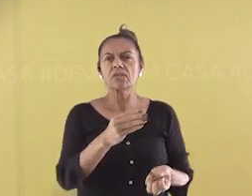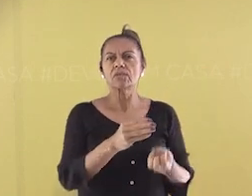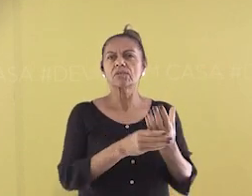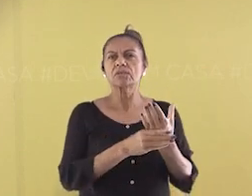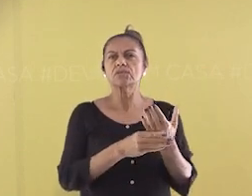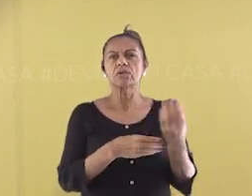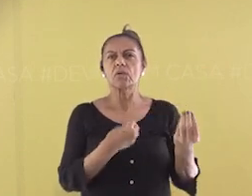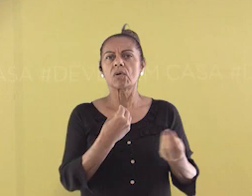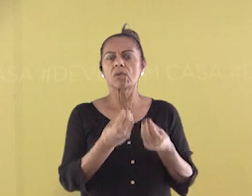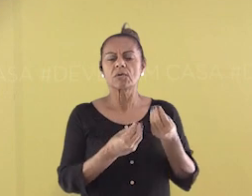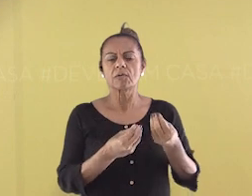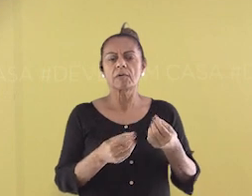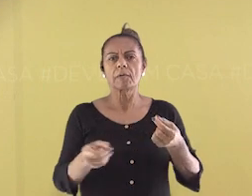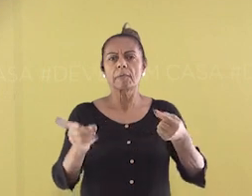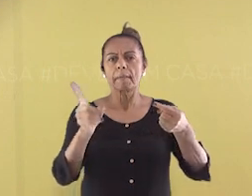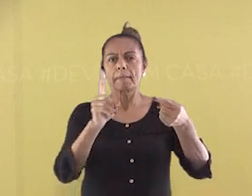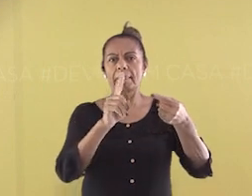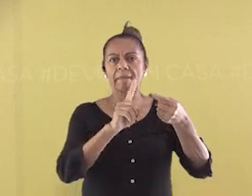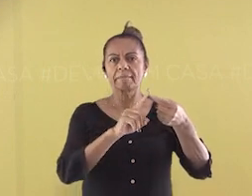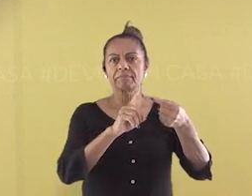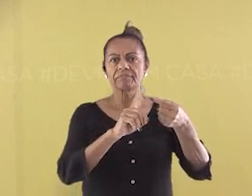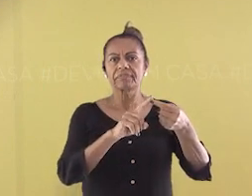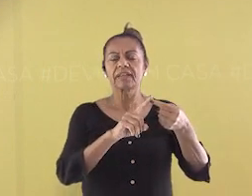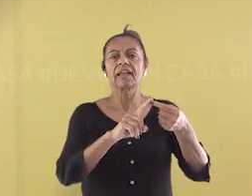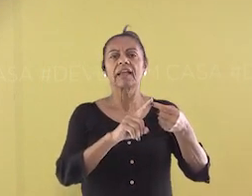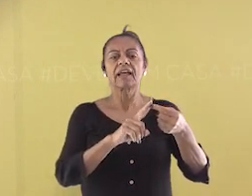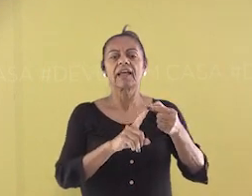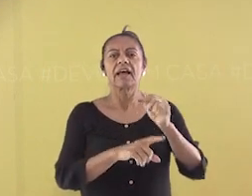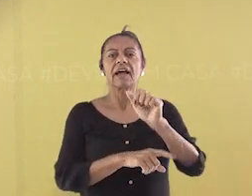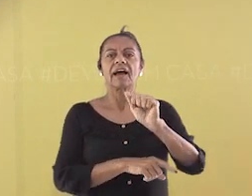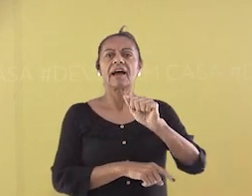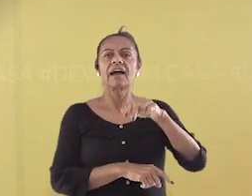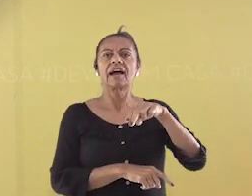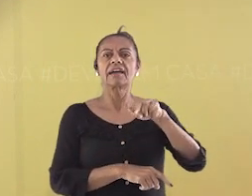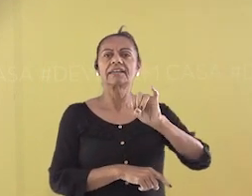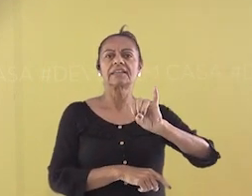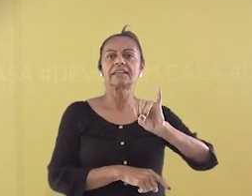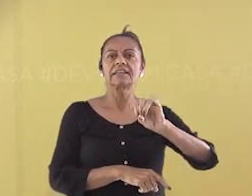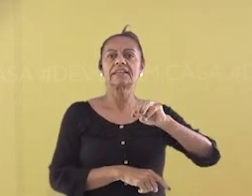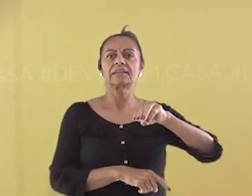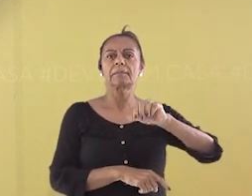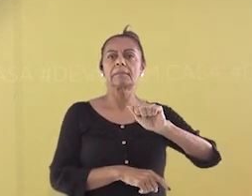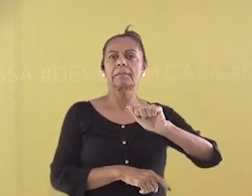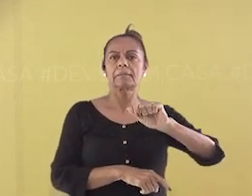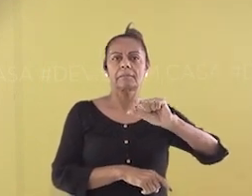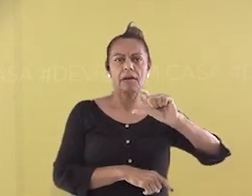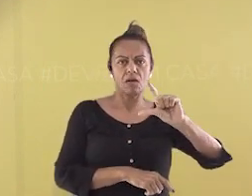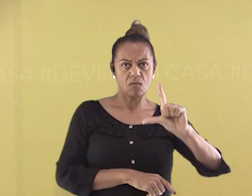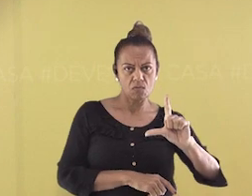três: origem animal, que se escreve com a letra A;